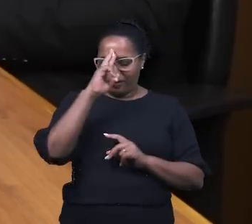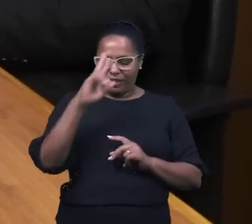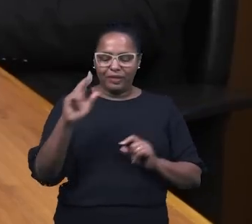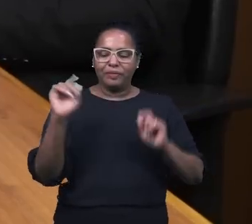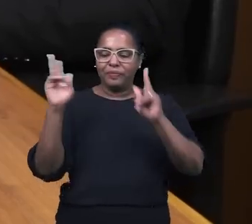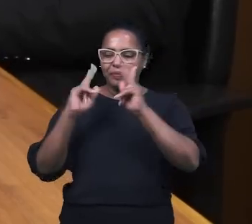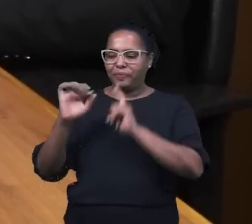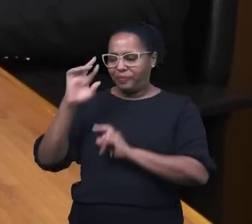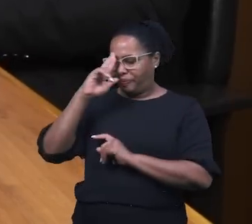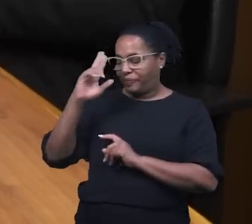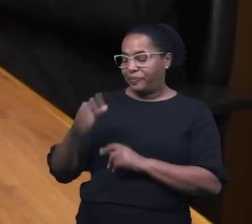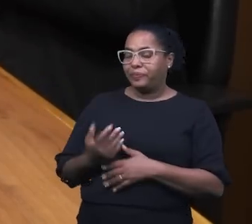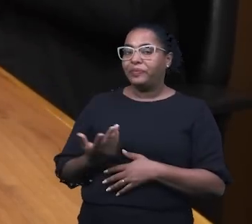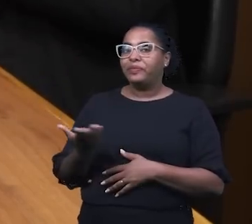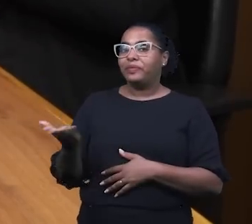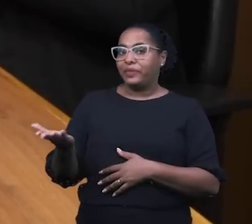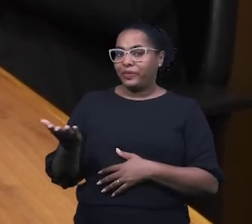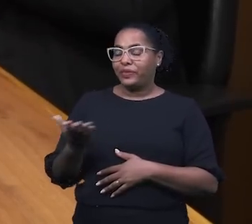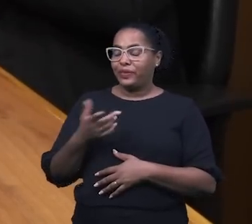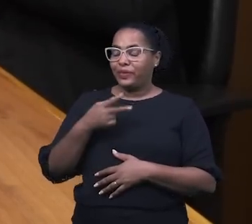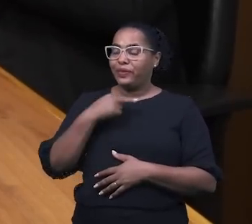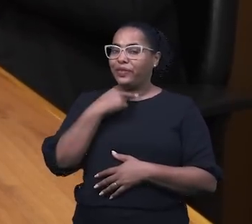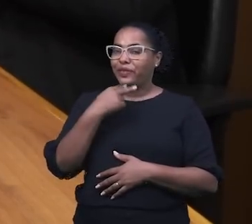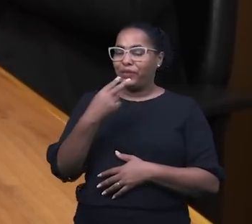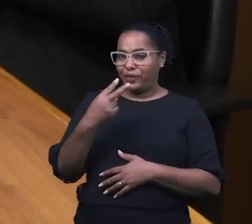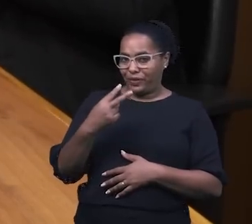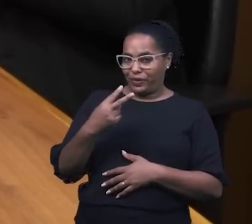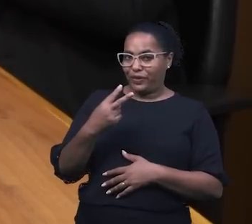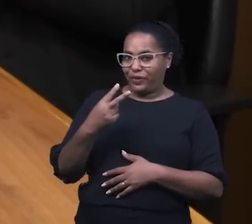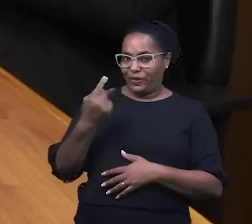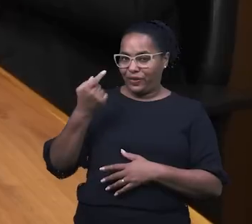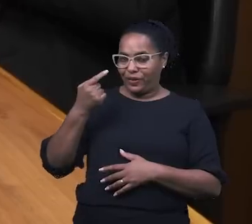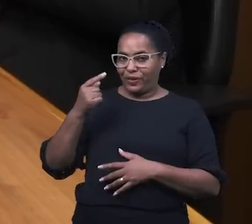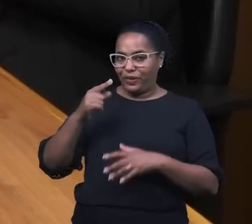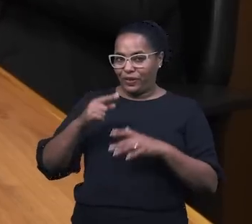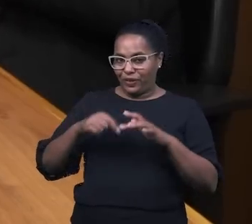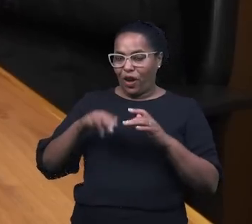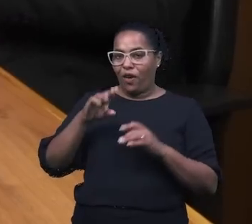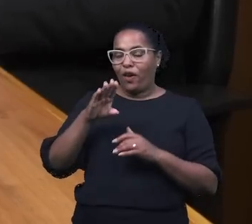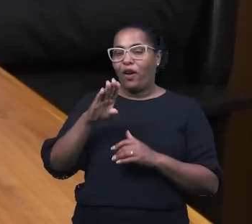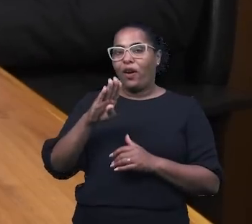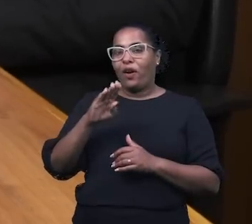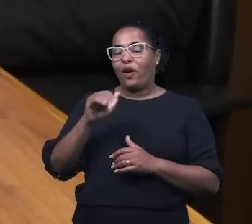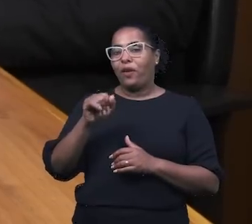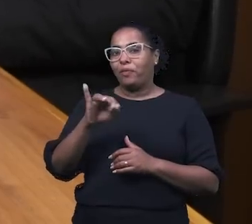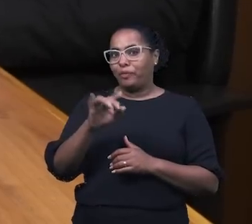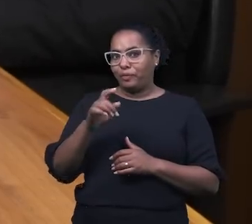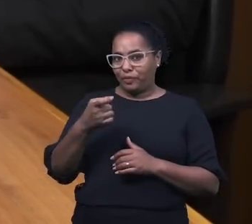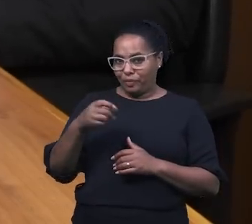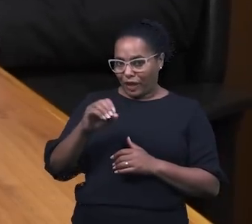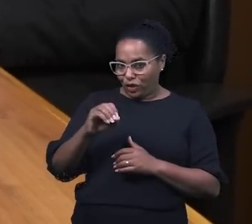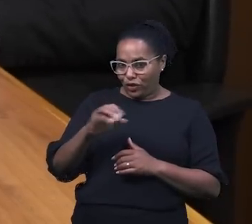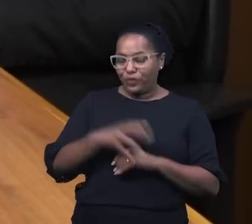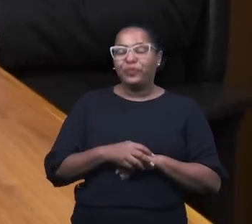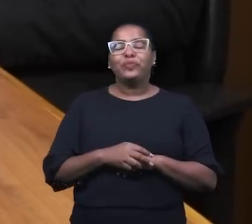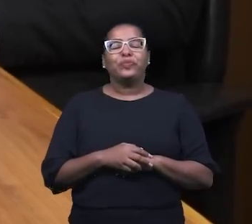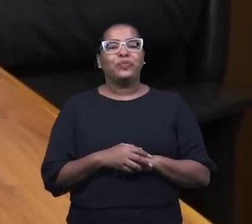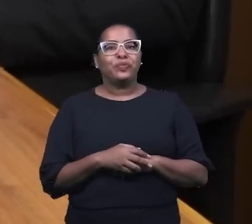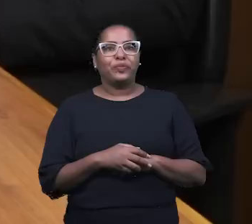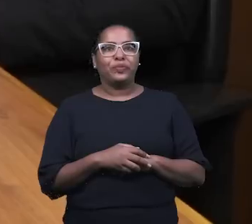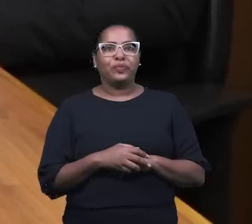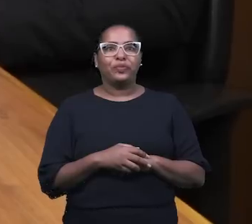Josias. Muito bem. O Fábio pelo vozeirão é baixo, né, Fábio? Isso, canto baixo. Canto baixo e tudo mais, é isso